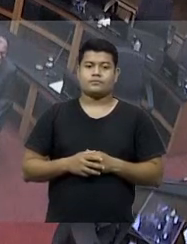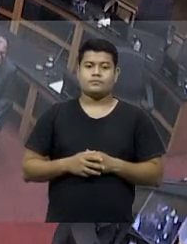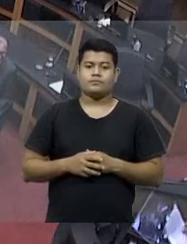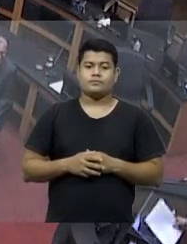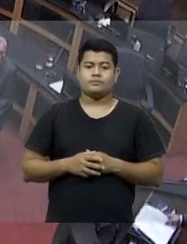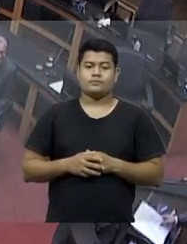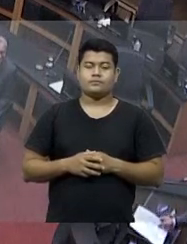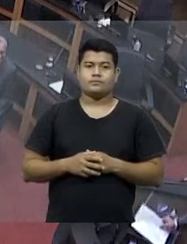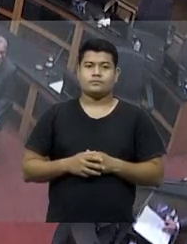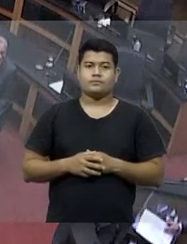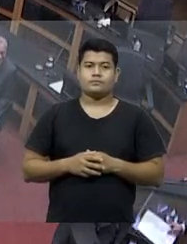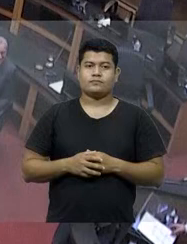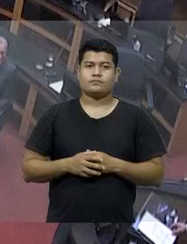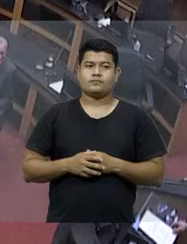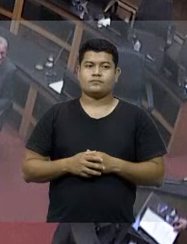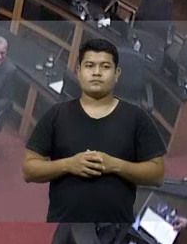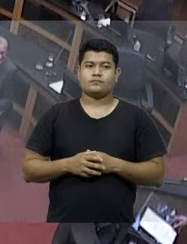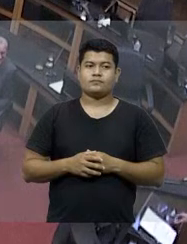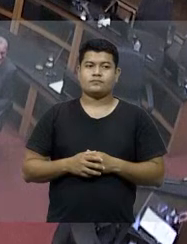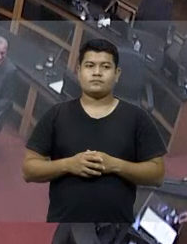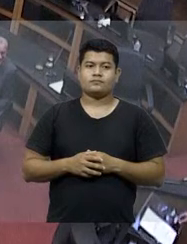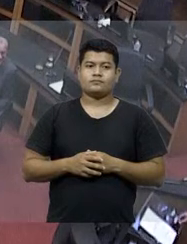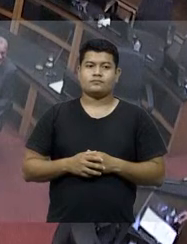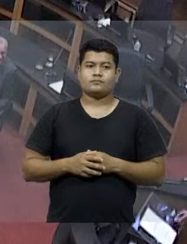É um latifúndio de tempo.